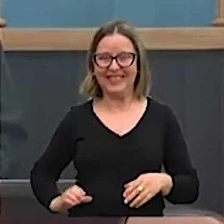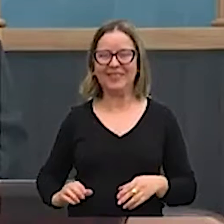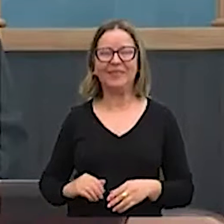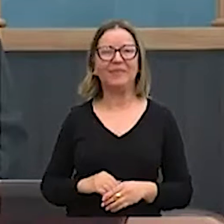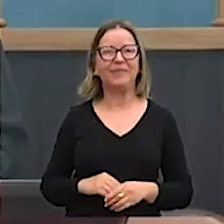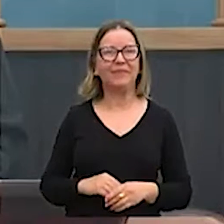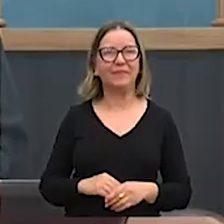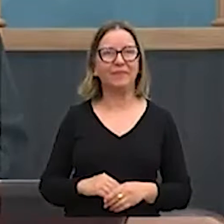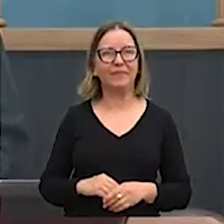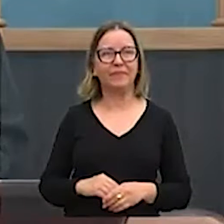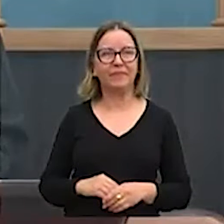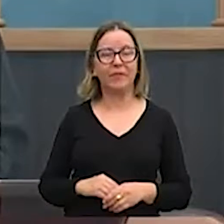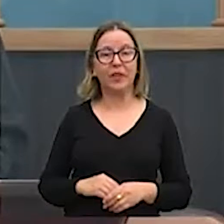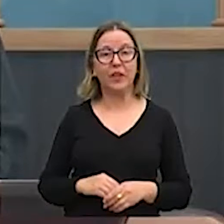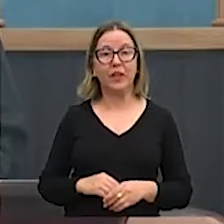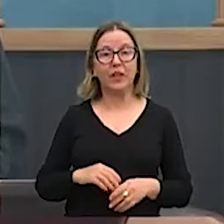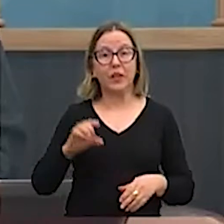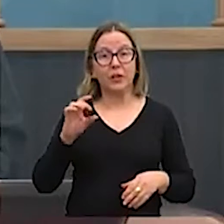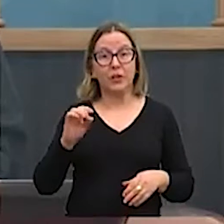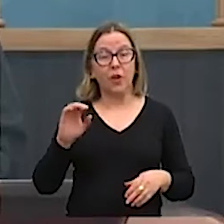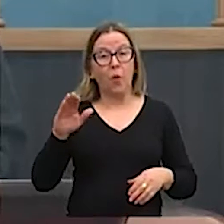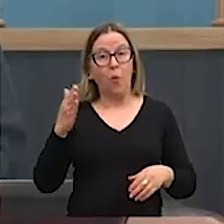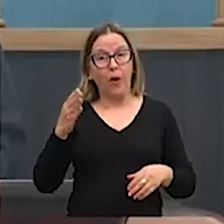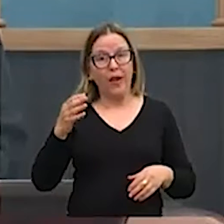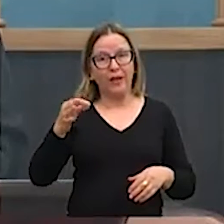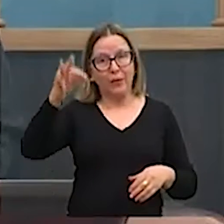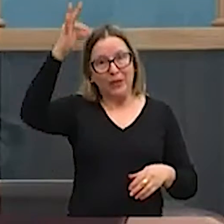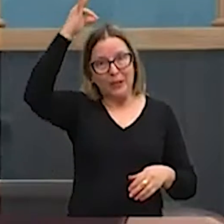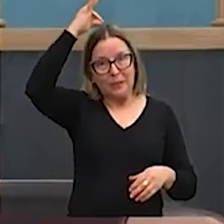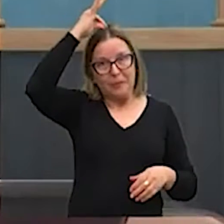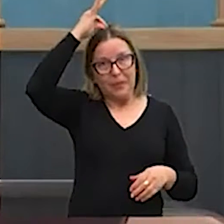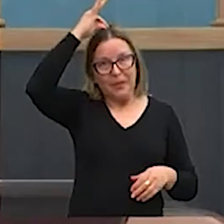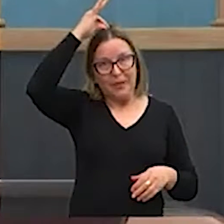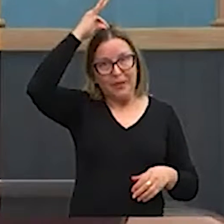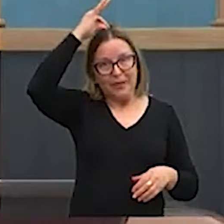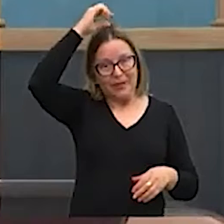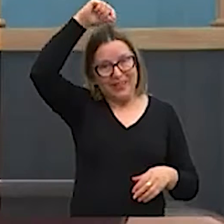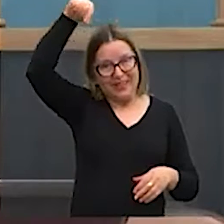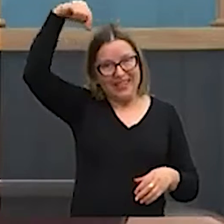A menos que o Espírito Santo venha revelar. Senão,